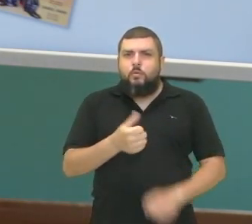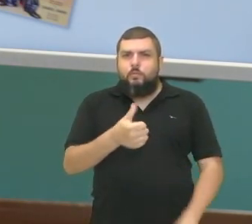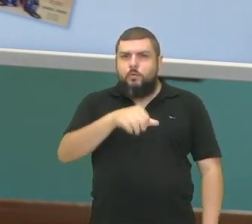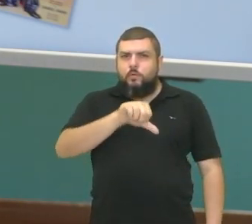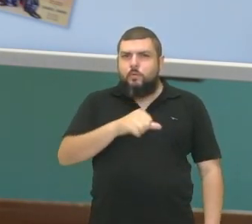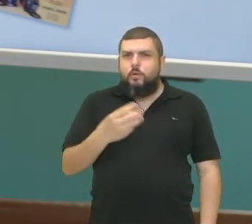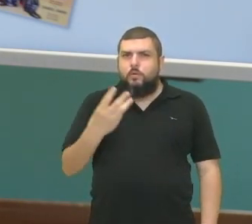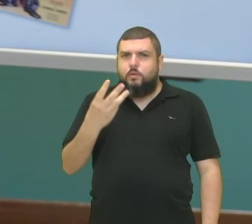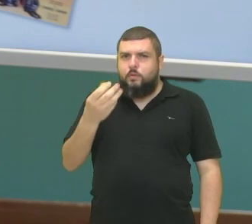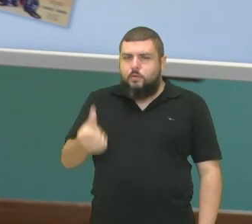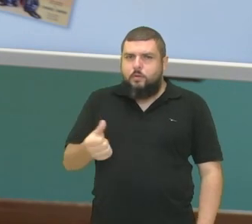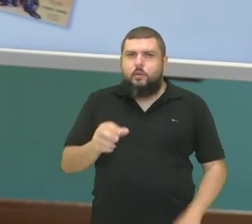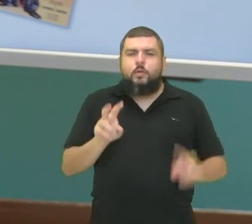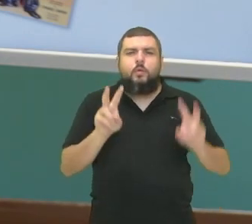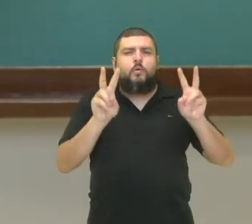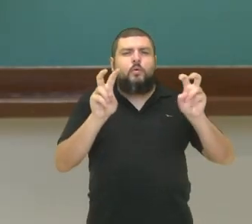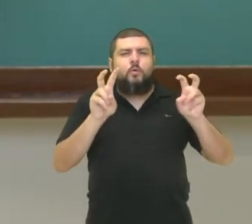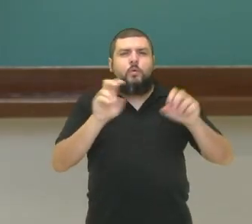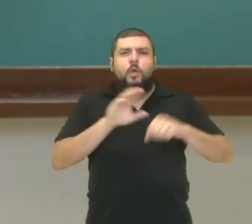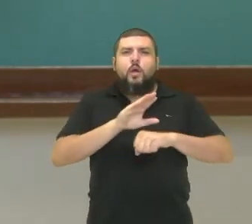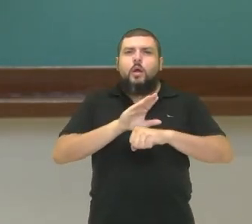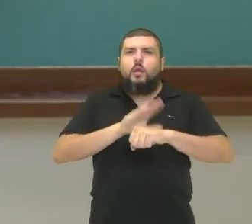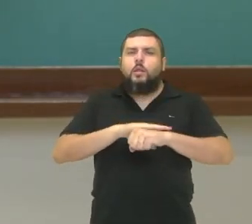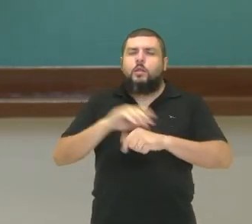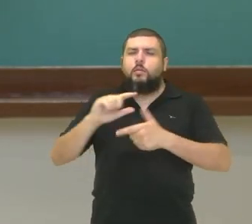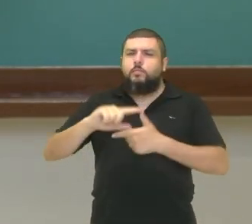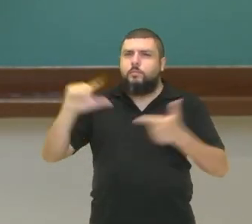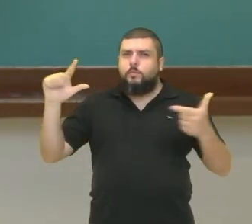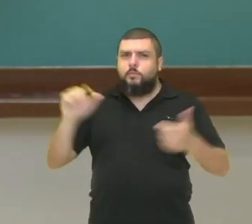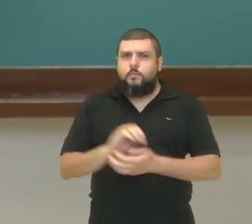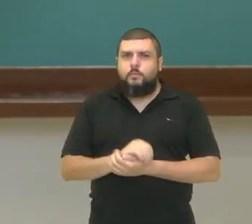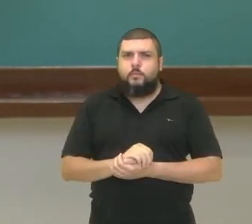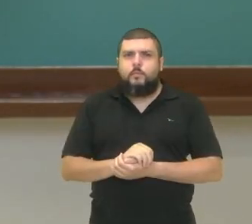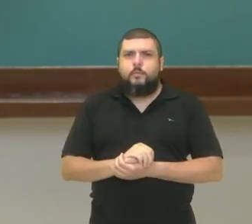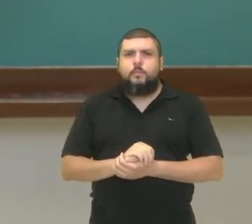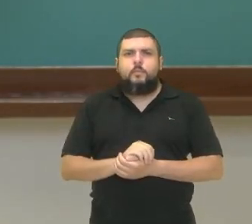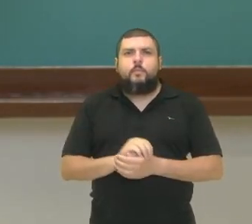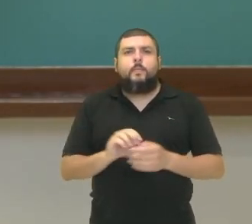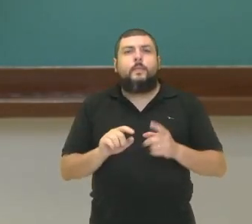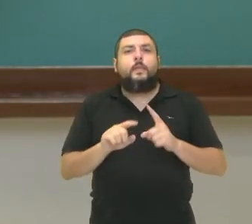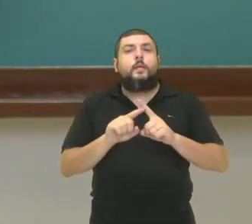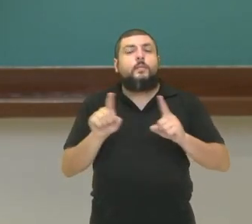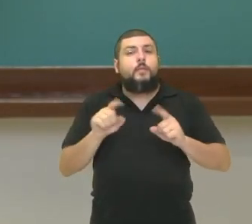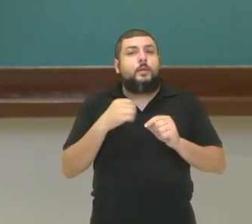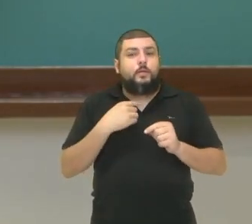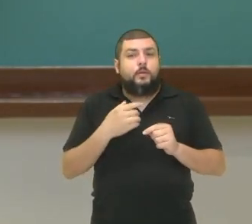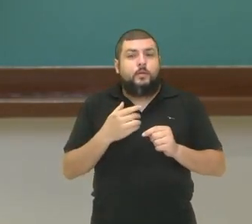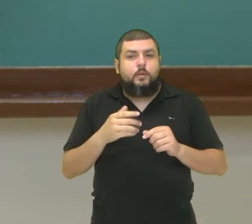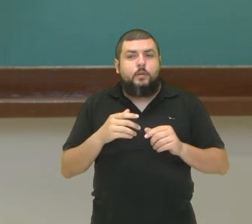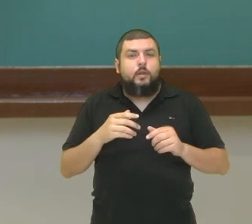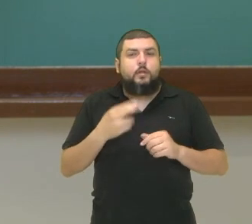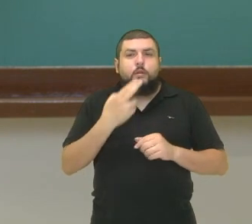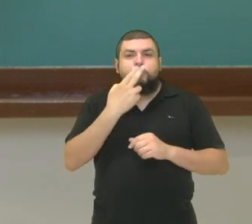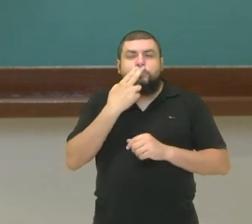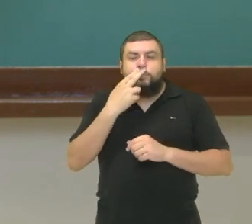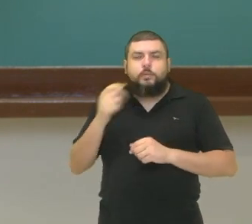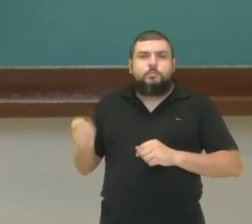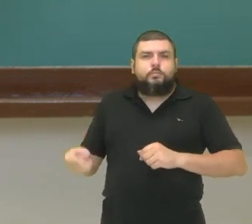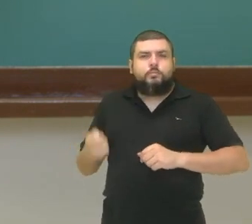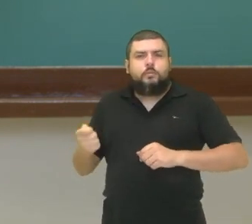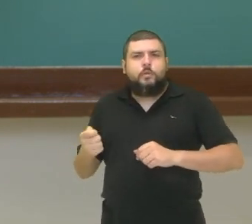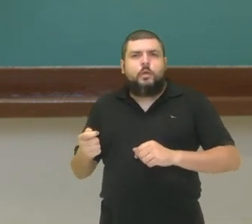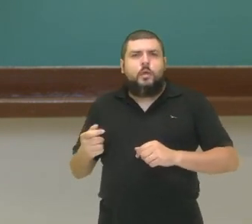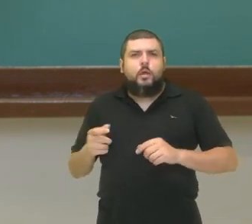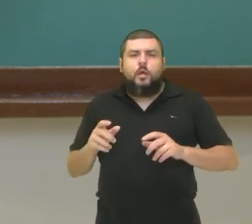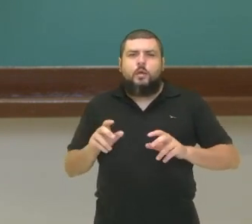o nome do filme é Tempos Modernos, mas na época de Chaplin, a relação do trabalho ainda não era como nós temos hoje,